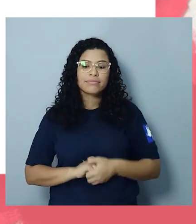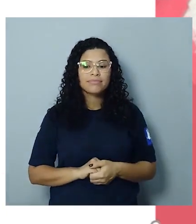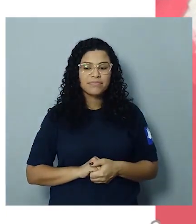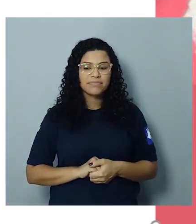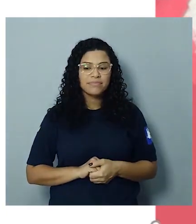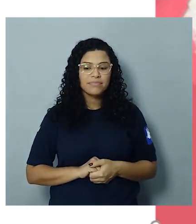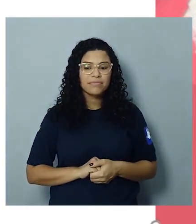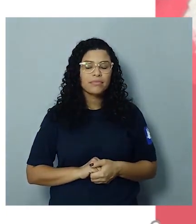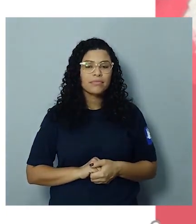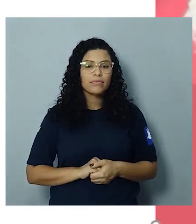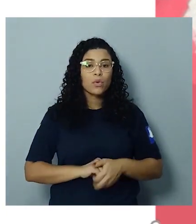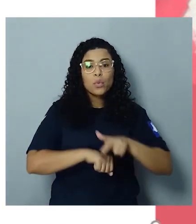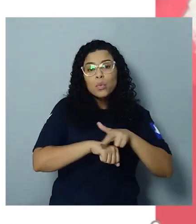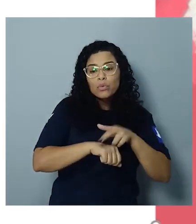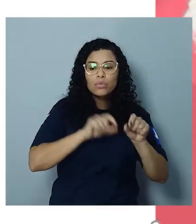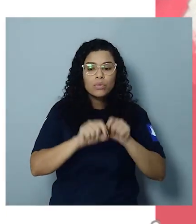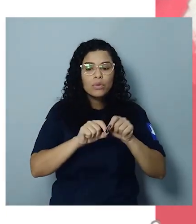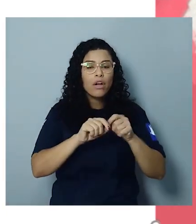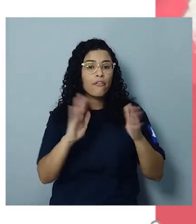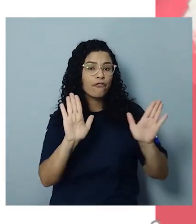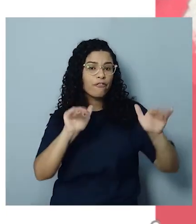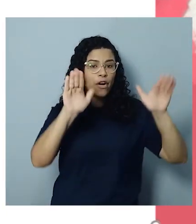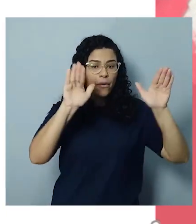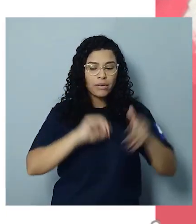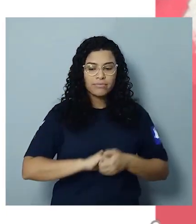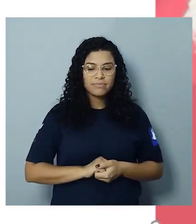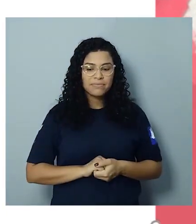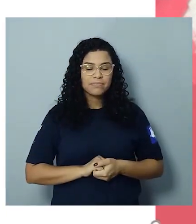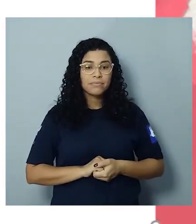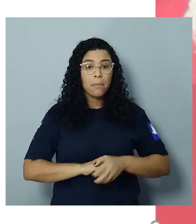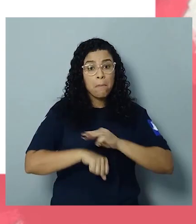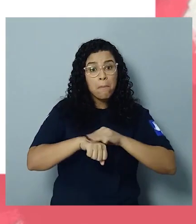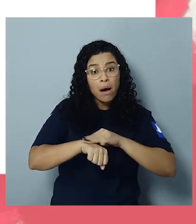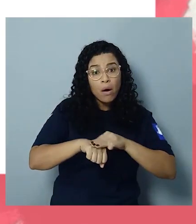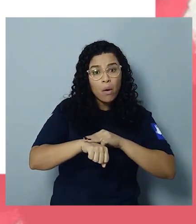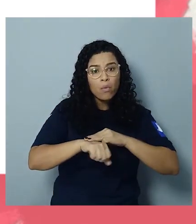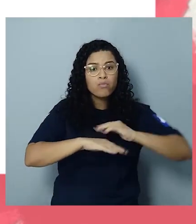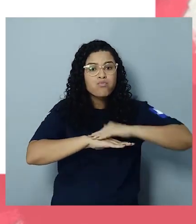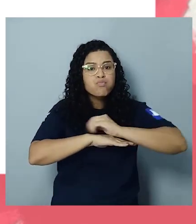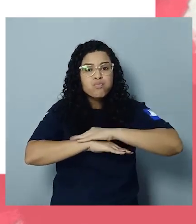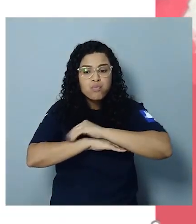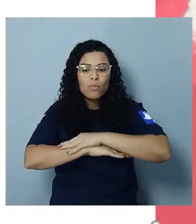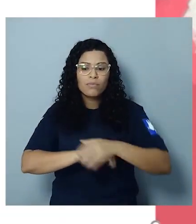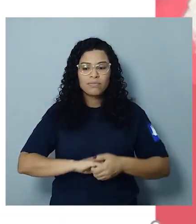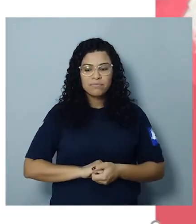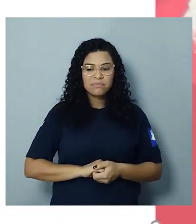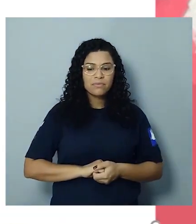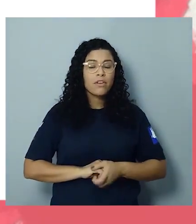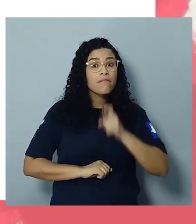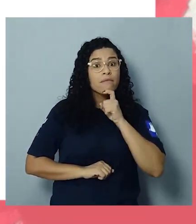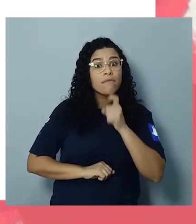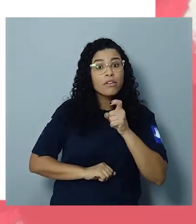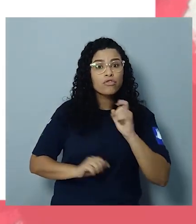voam os que estão em marrons bichinhos que rastejam e os que estão em verde são os bichos que se